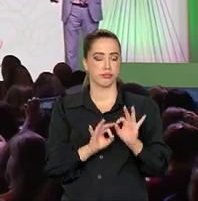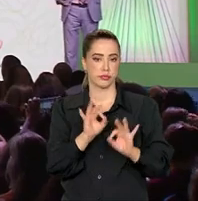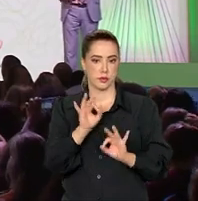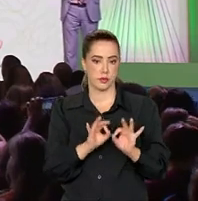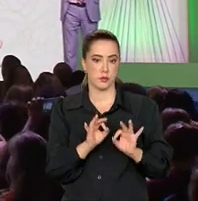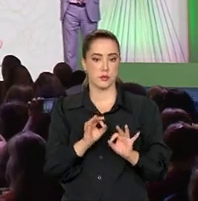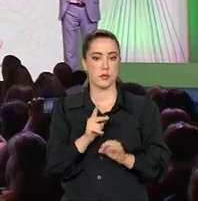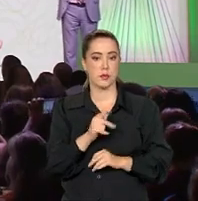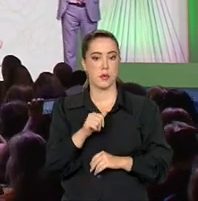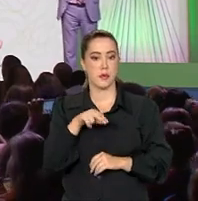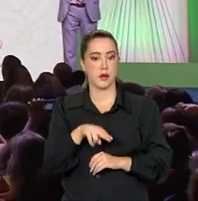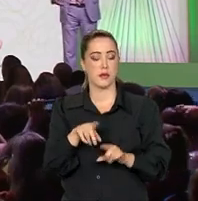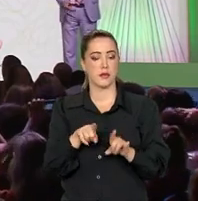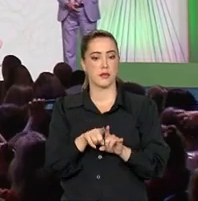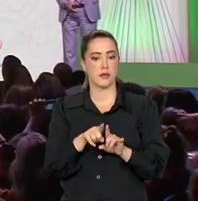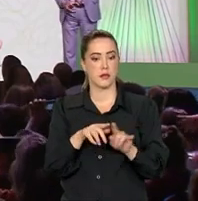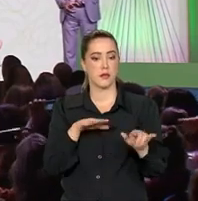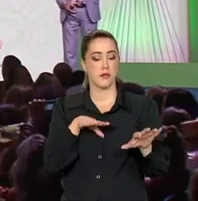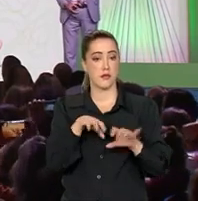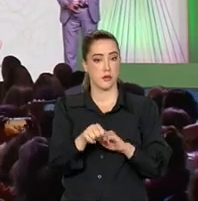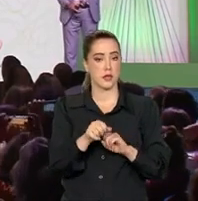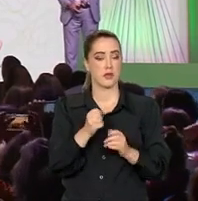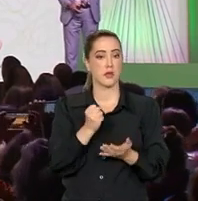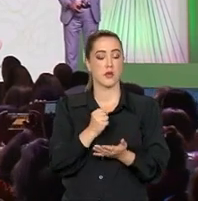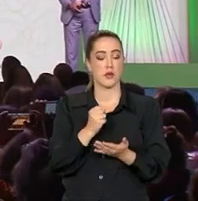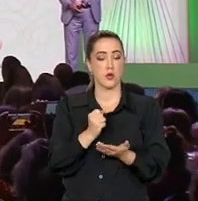da formação e da compra de material